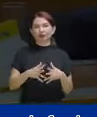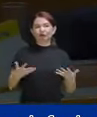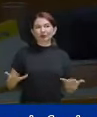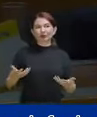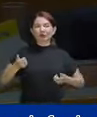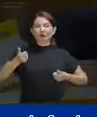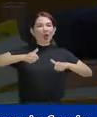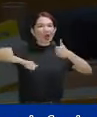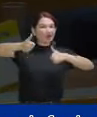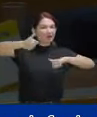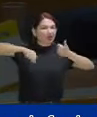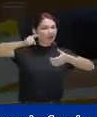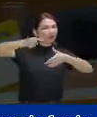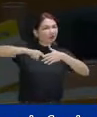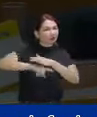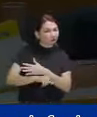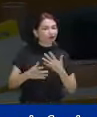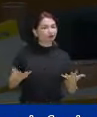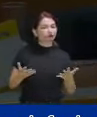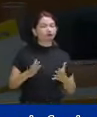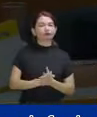portanto, é análise mesmo de fundo.